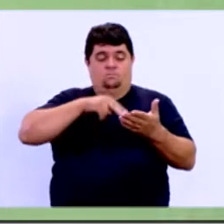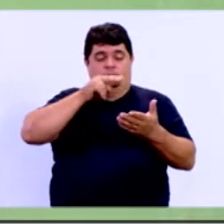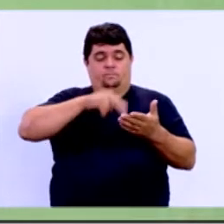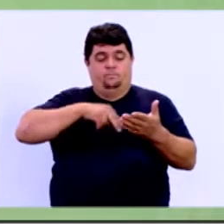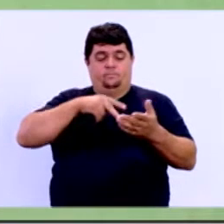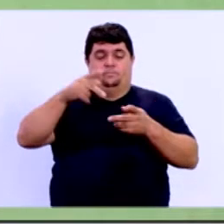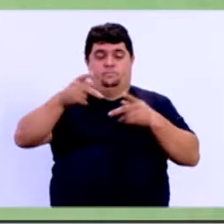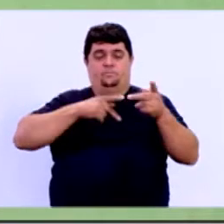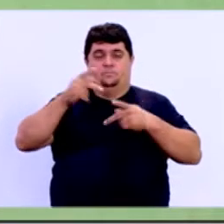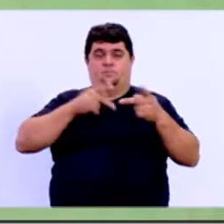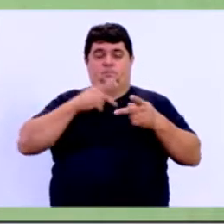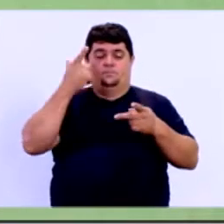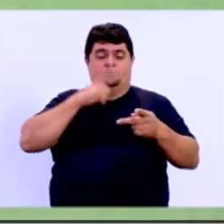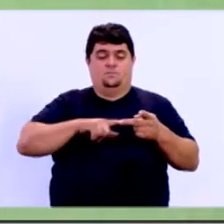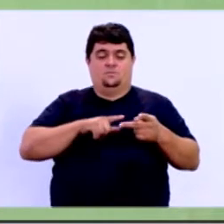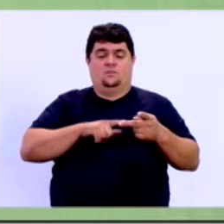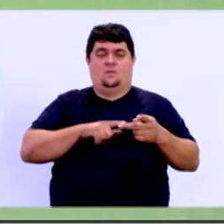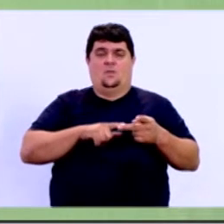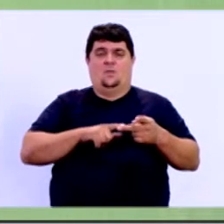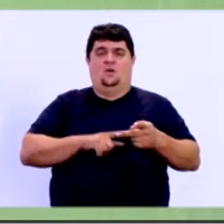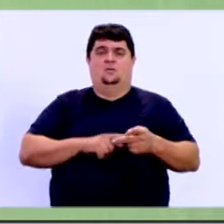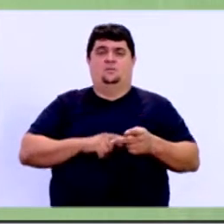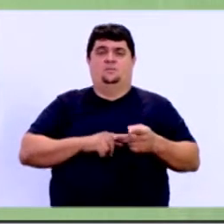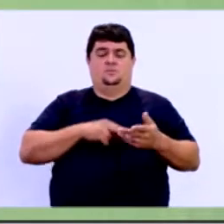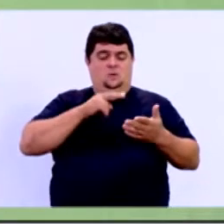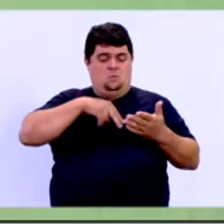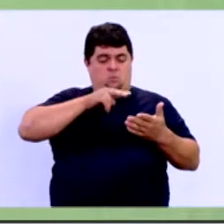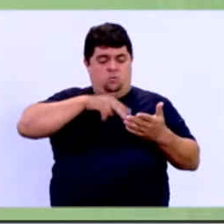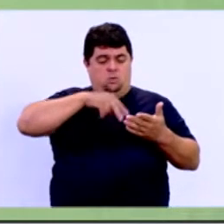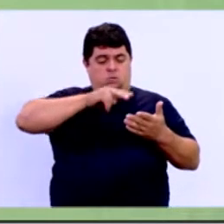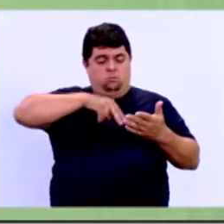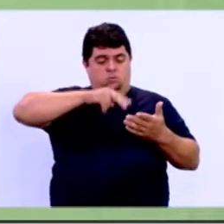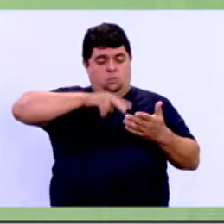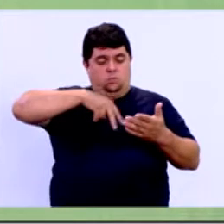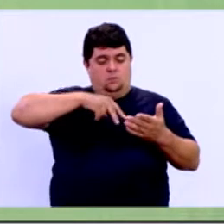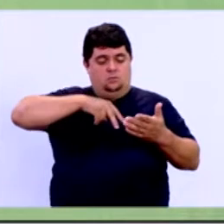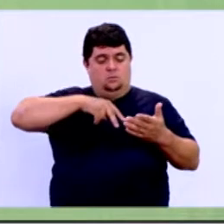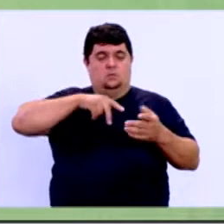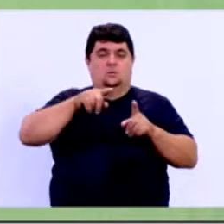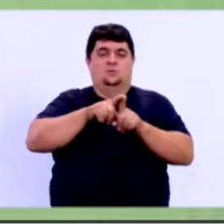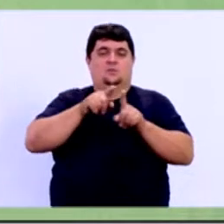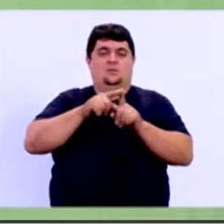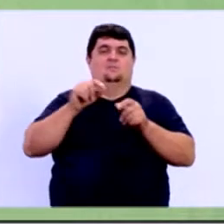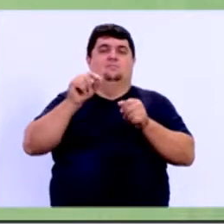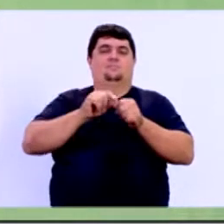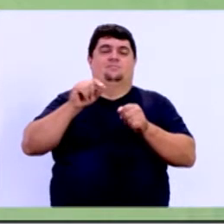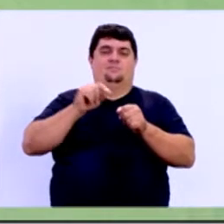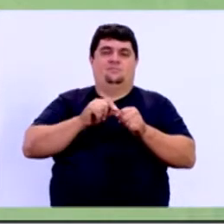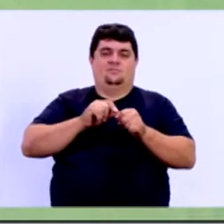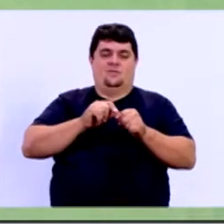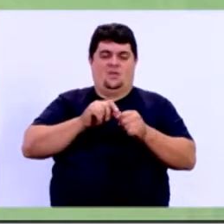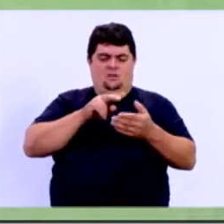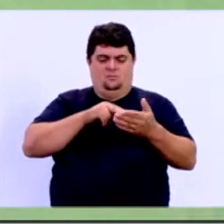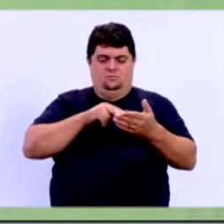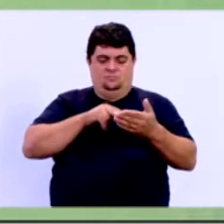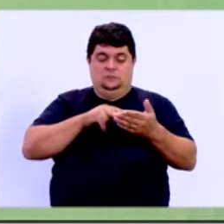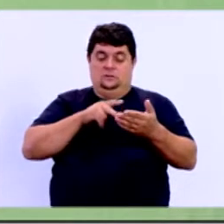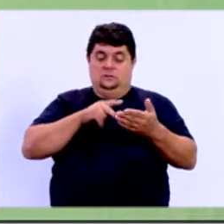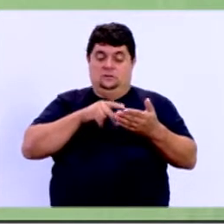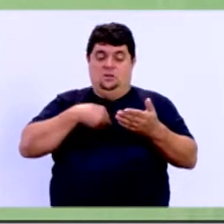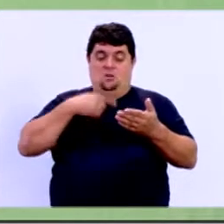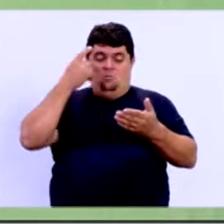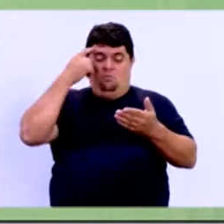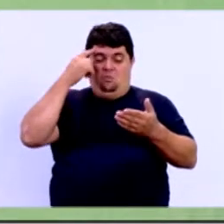analisar o momento e efetuar correções no planejamento,